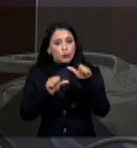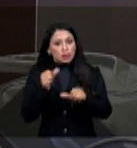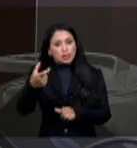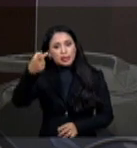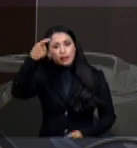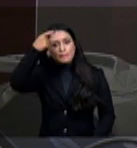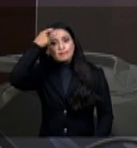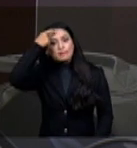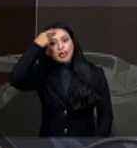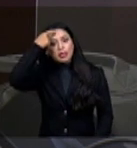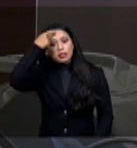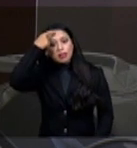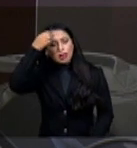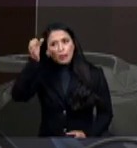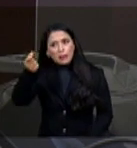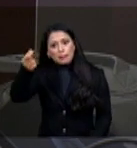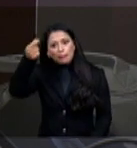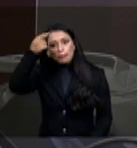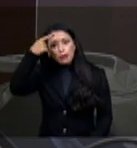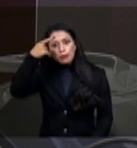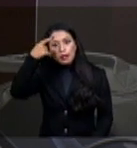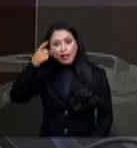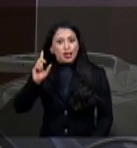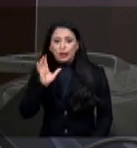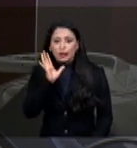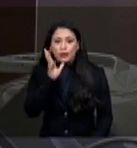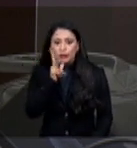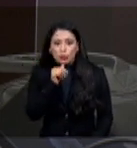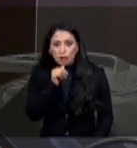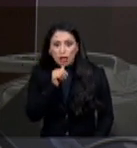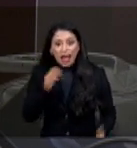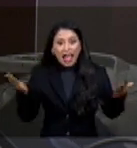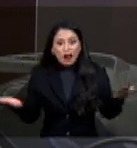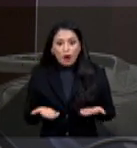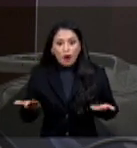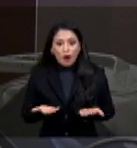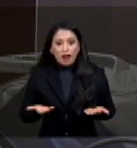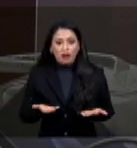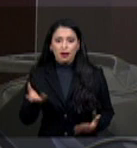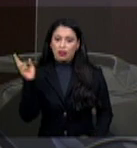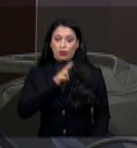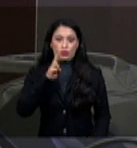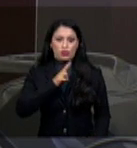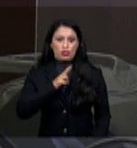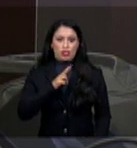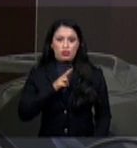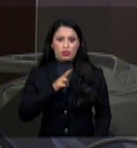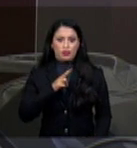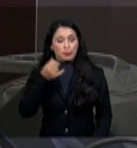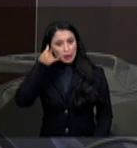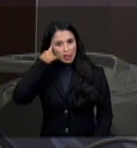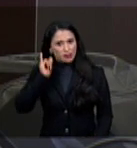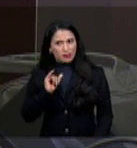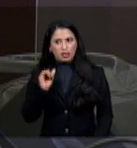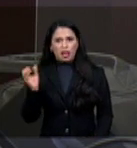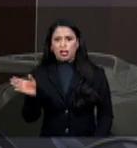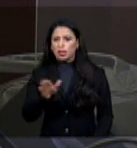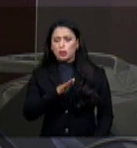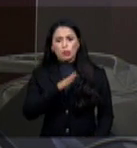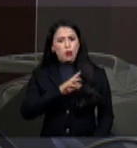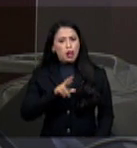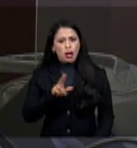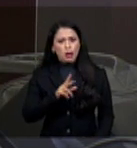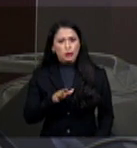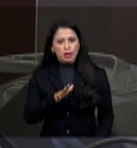medida urgente, é o agora, é preventivo para que a gente não morra. E esse é um recado que as